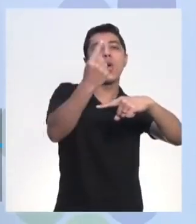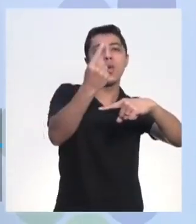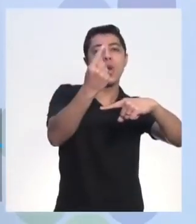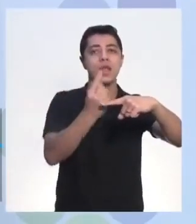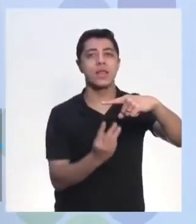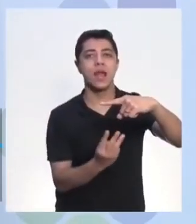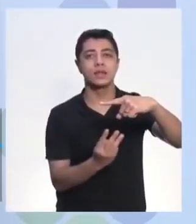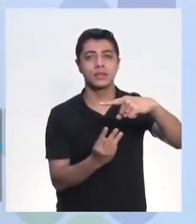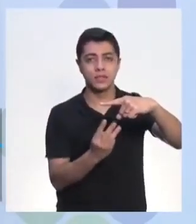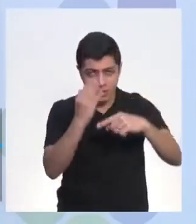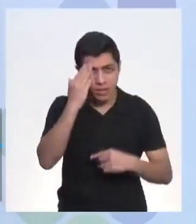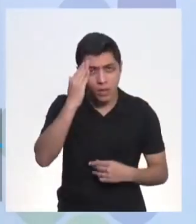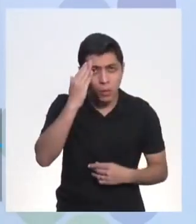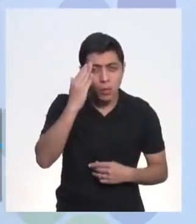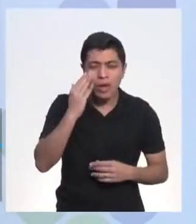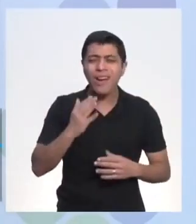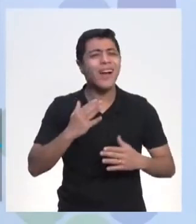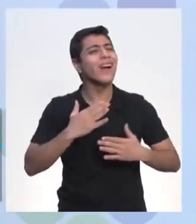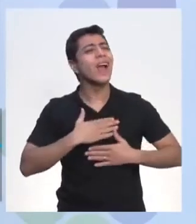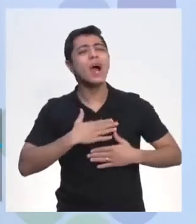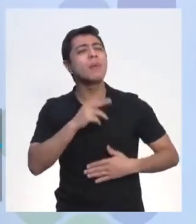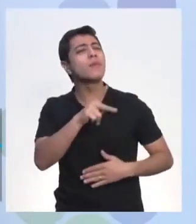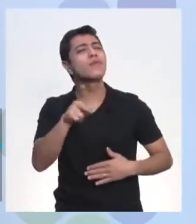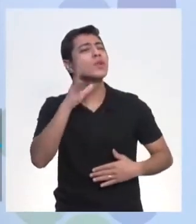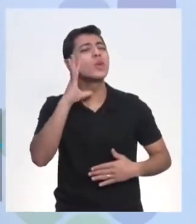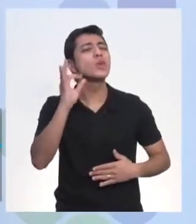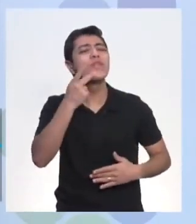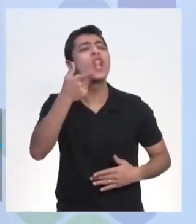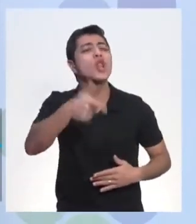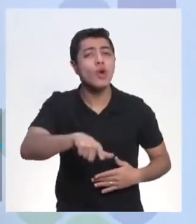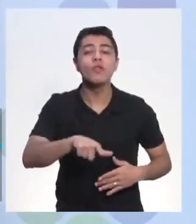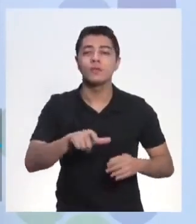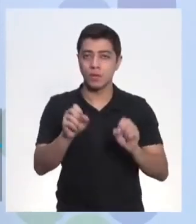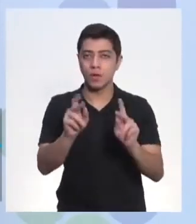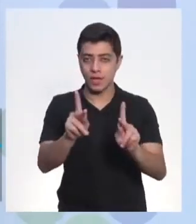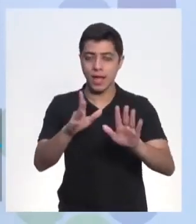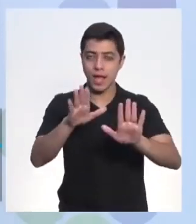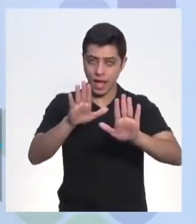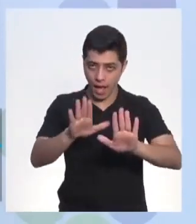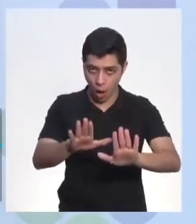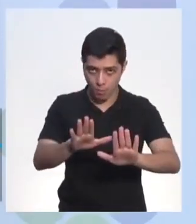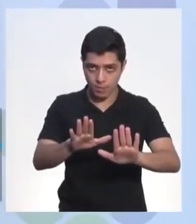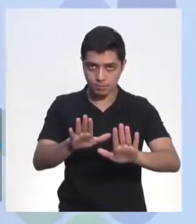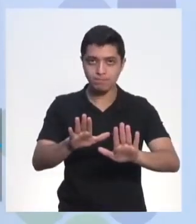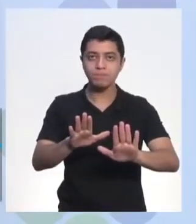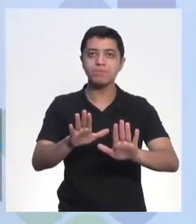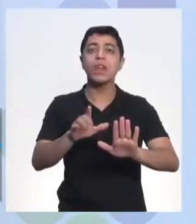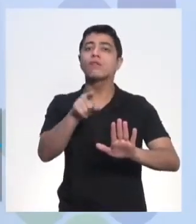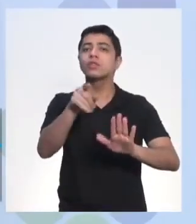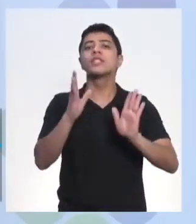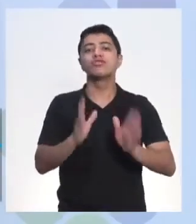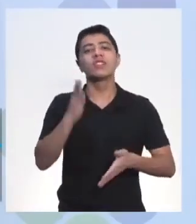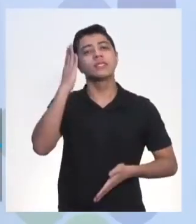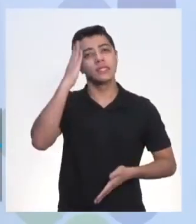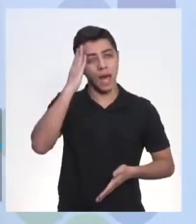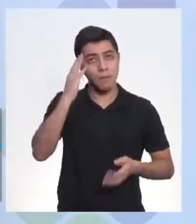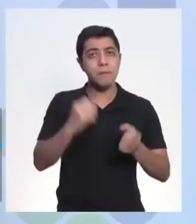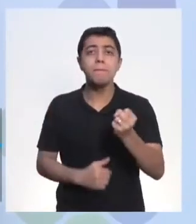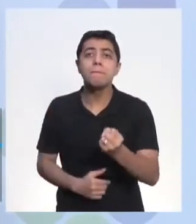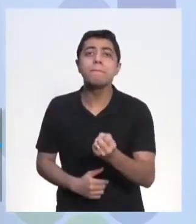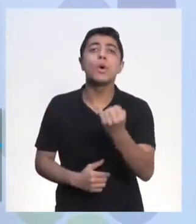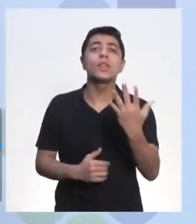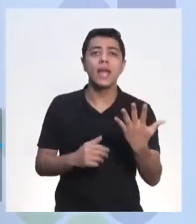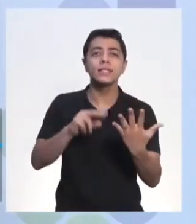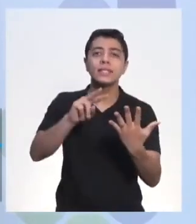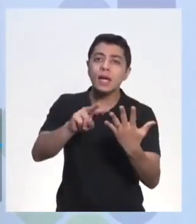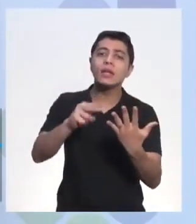professora, calma. Repete que eu não entendi. Então, calma, você já entendeu que potência é repetir o número várias vezes. Sim. Se